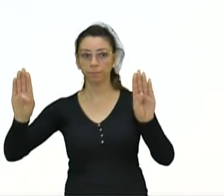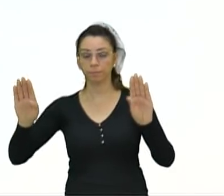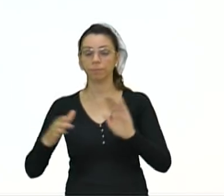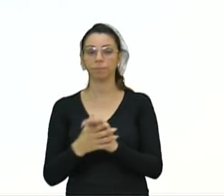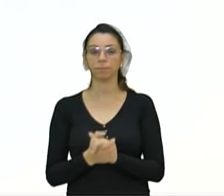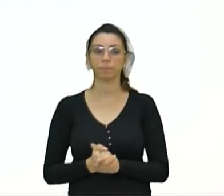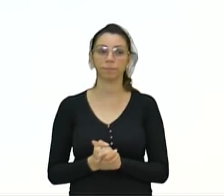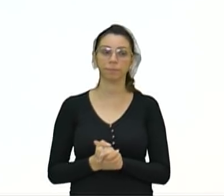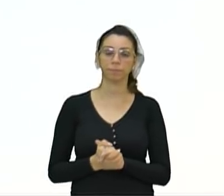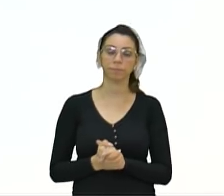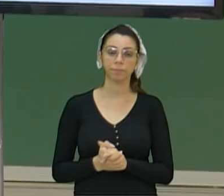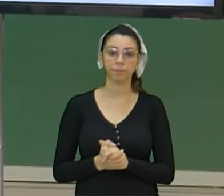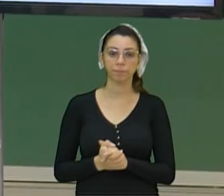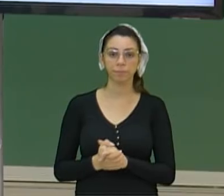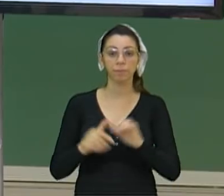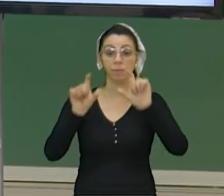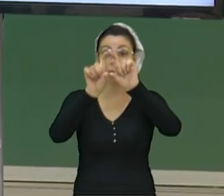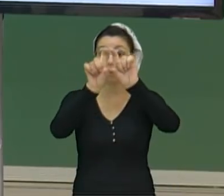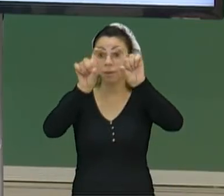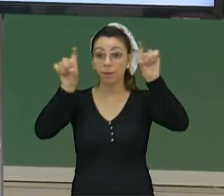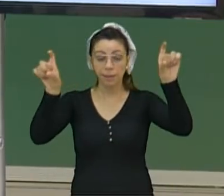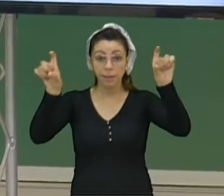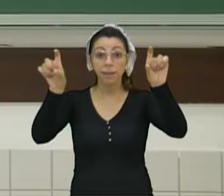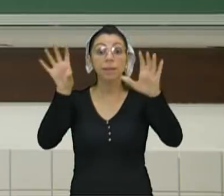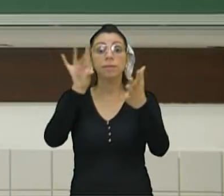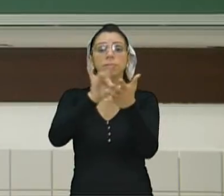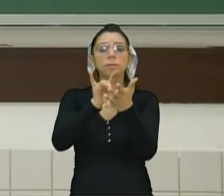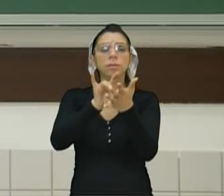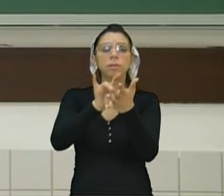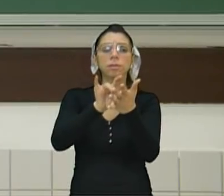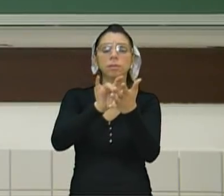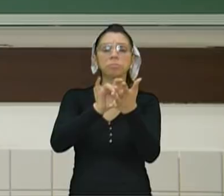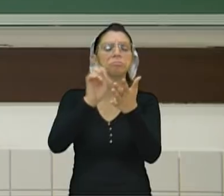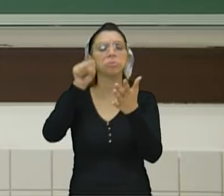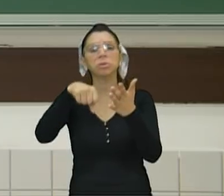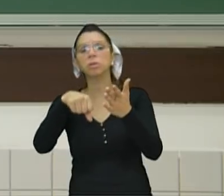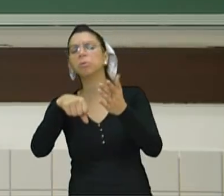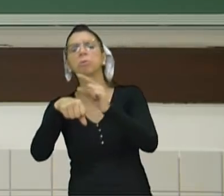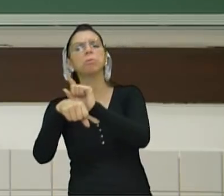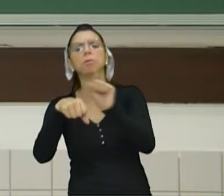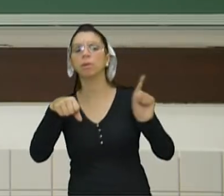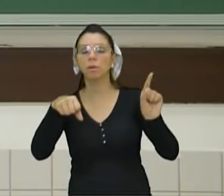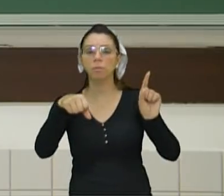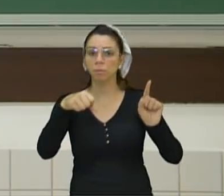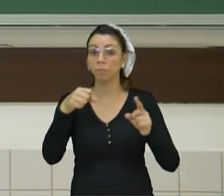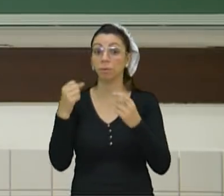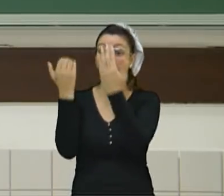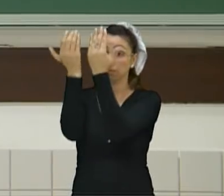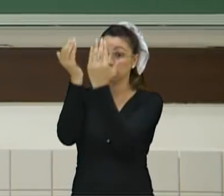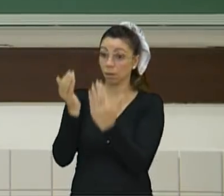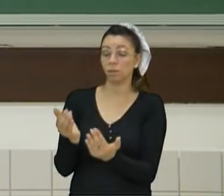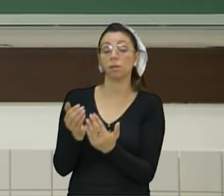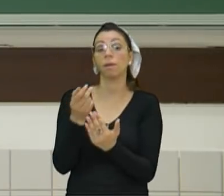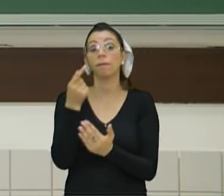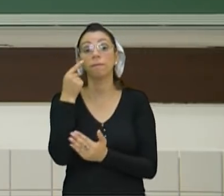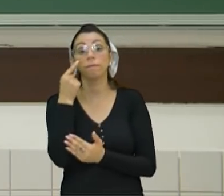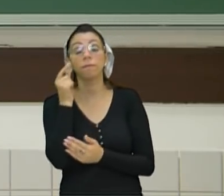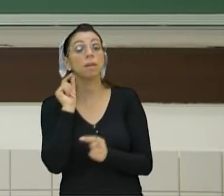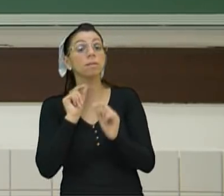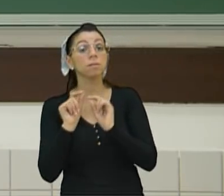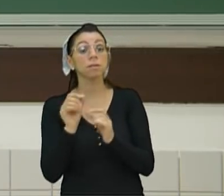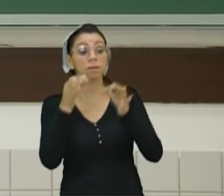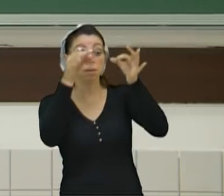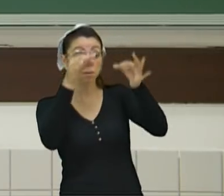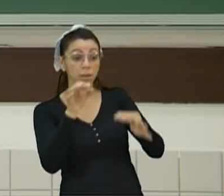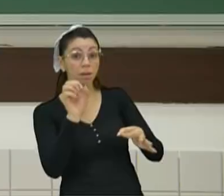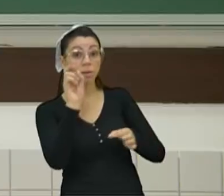B? Isso é muito usado, é uma afirmação que nós temos que ver se está certa. A professora falou anteriormente, mas isso é uma afirmação